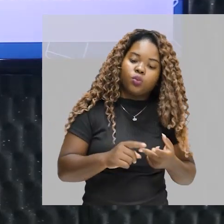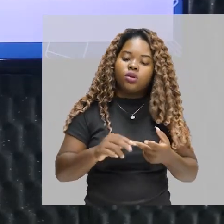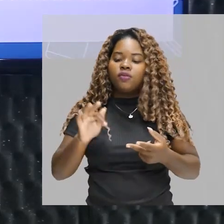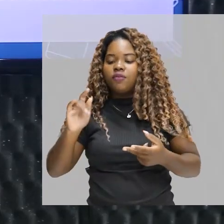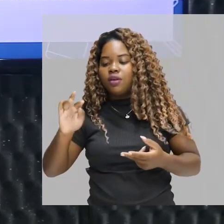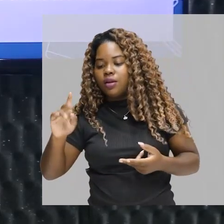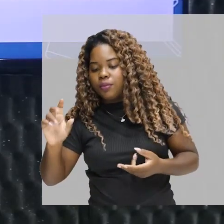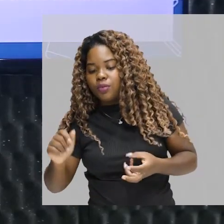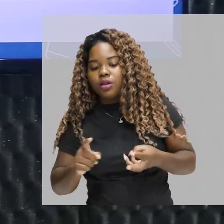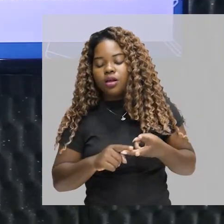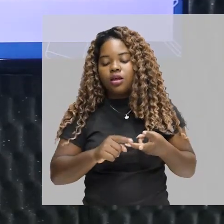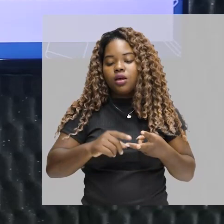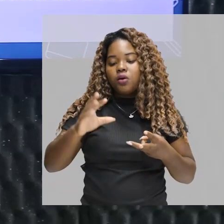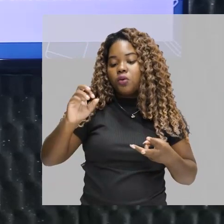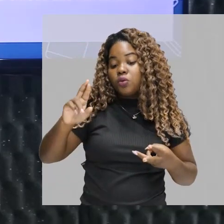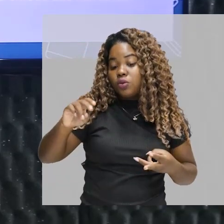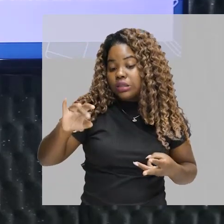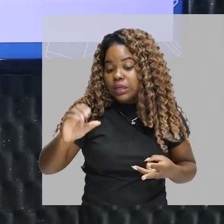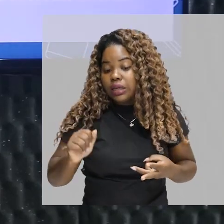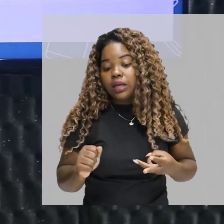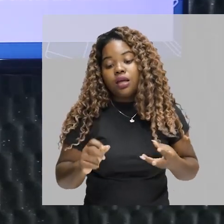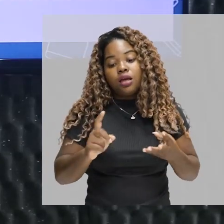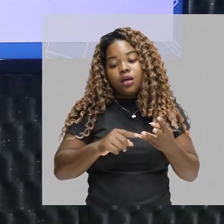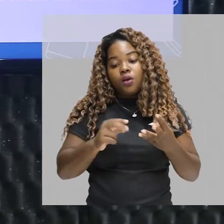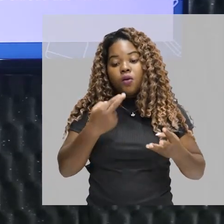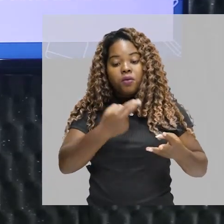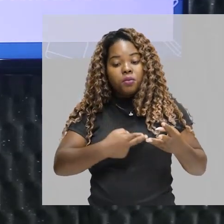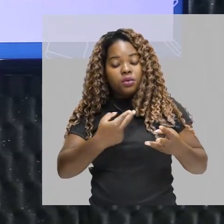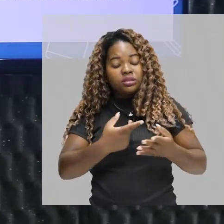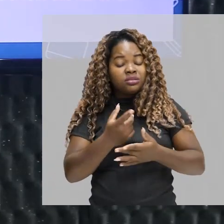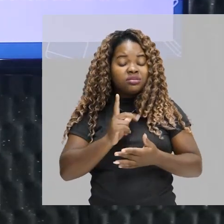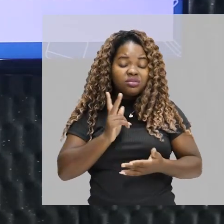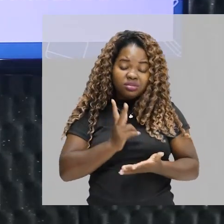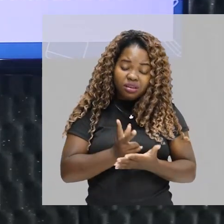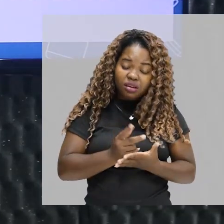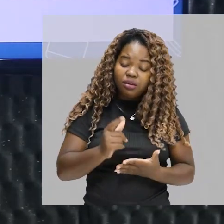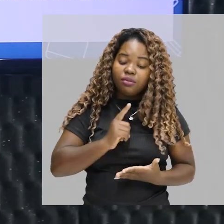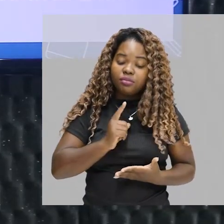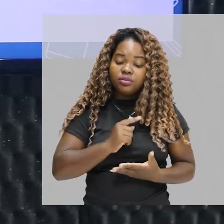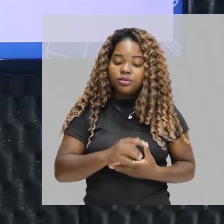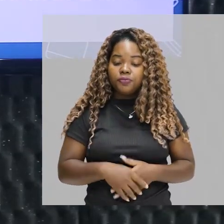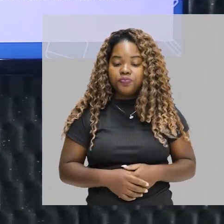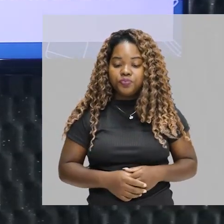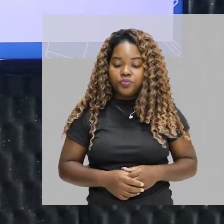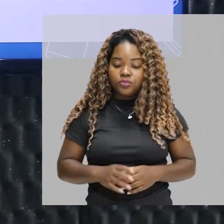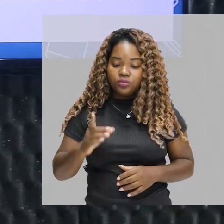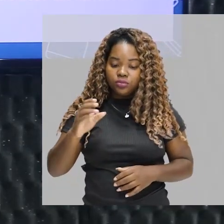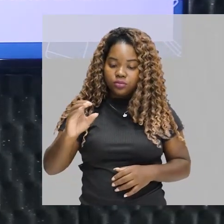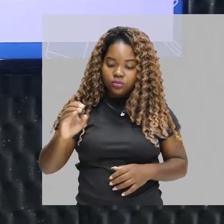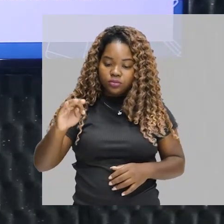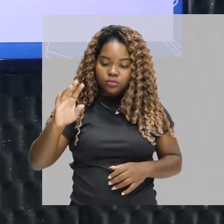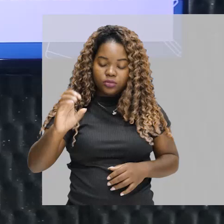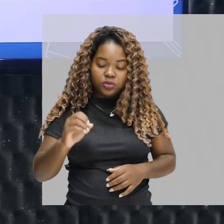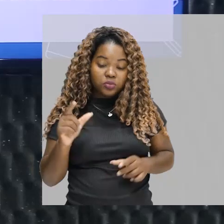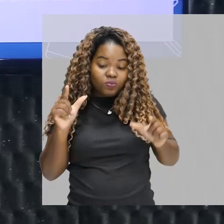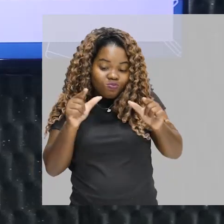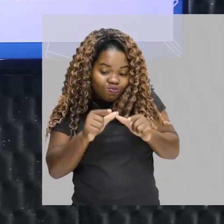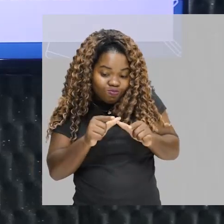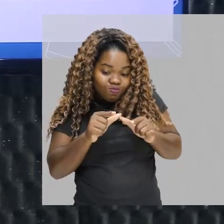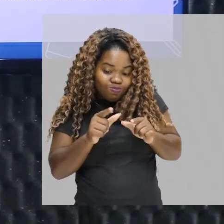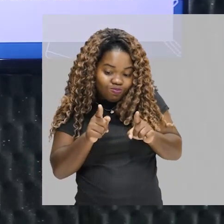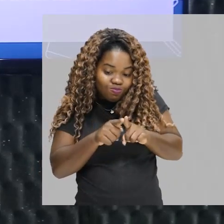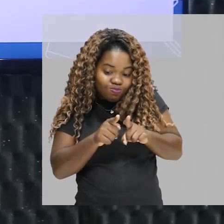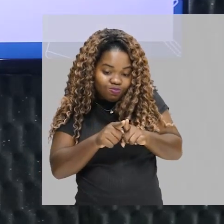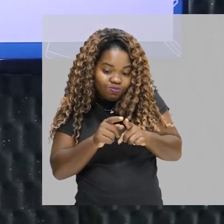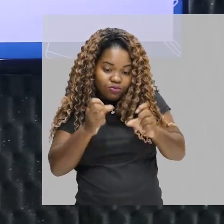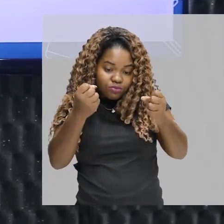fábula, seja crônica, seja um romance, sempre vai haver, certo? Embora o conto seja mais curto. Então, como eu disse, eu